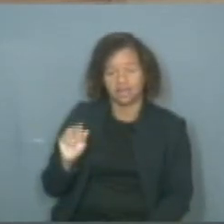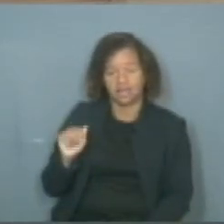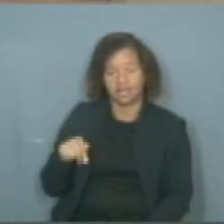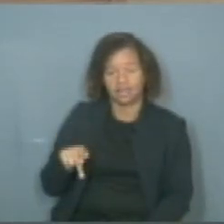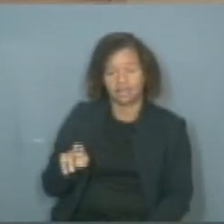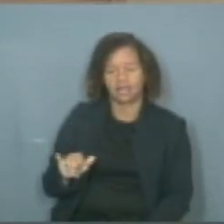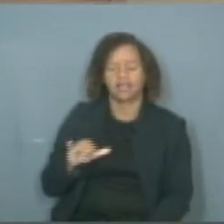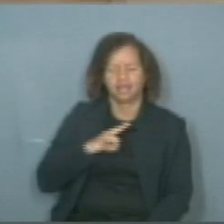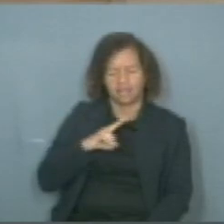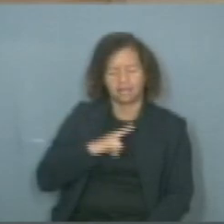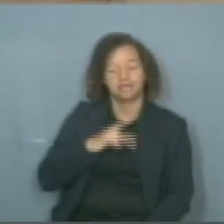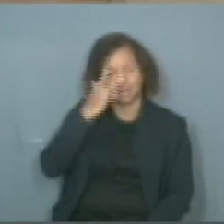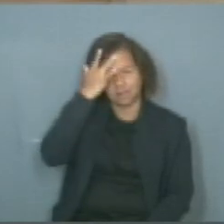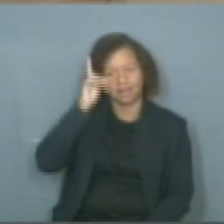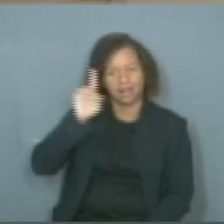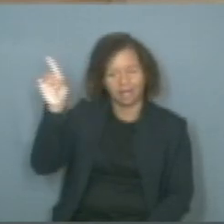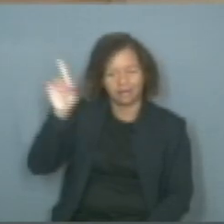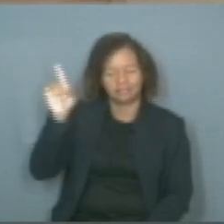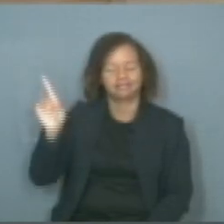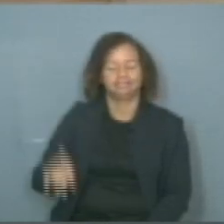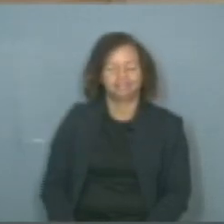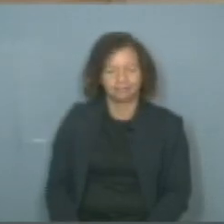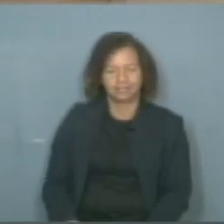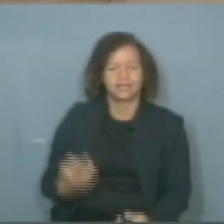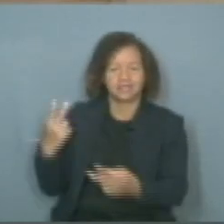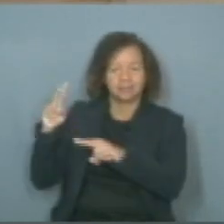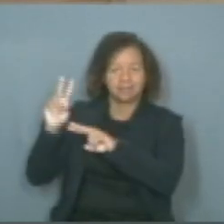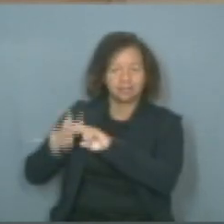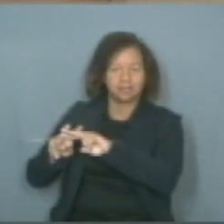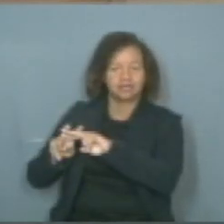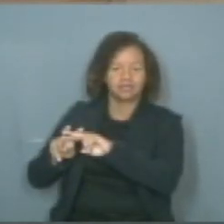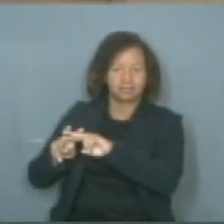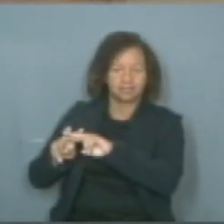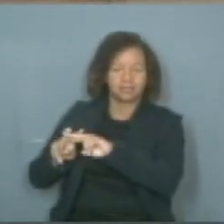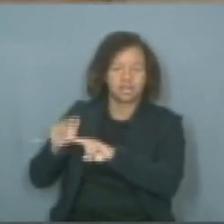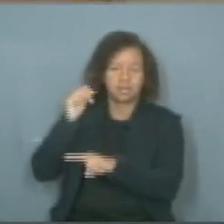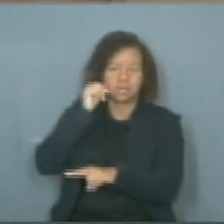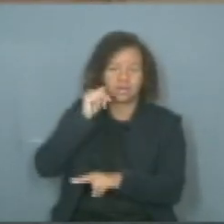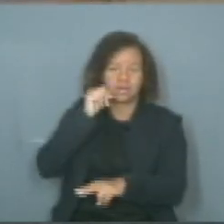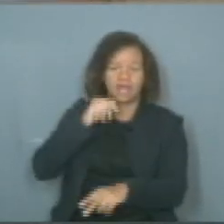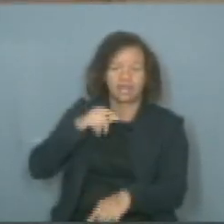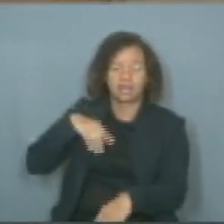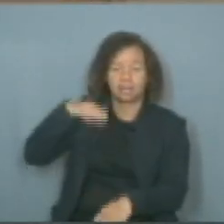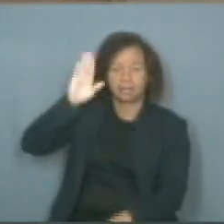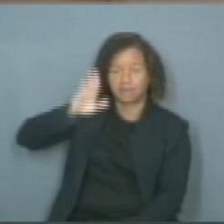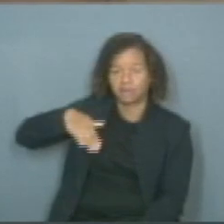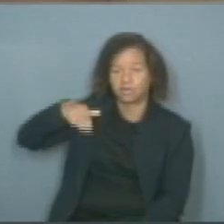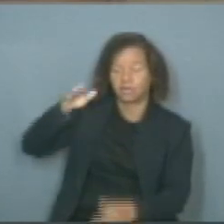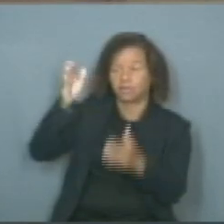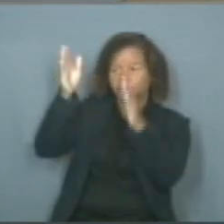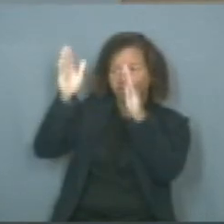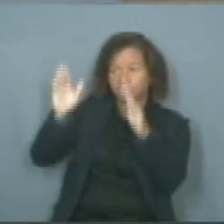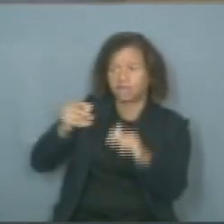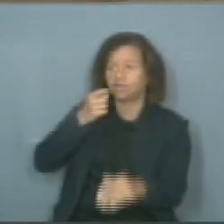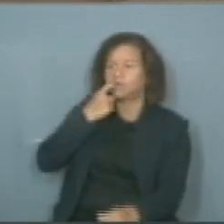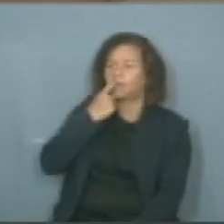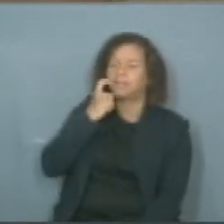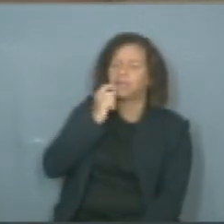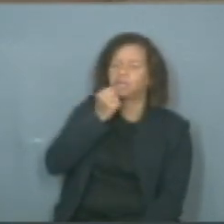Ainda tem gente que está lá. Que está presa. Uma mulher que pintou uma estátua com um